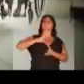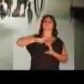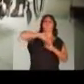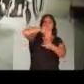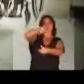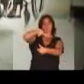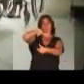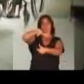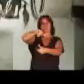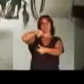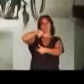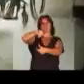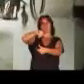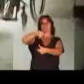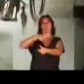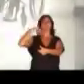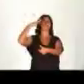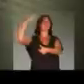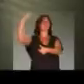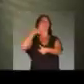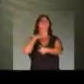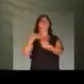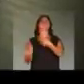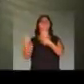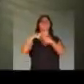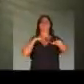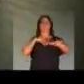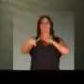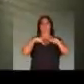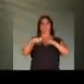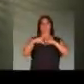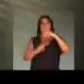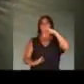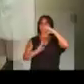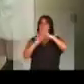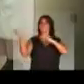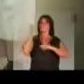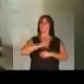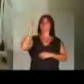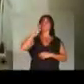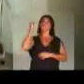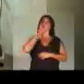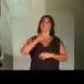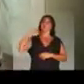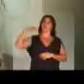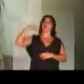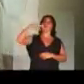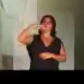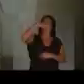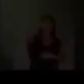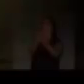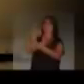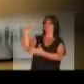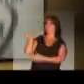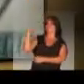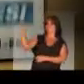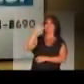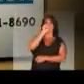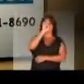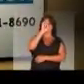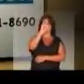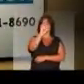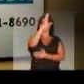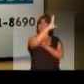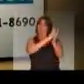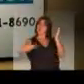sonho, voltar a trabalhar. Meu limite, estou esperado, andar. Acredite